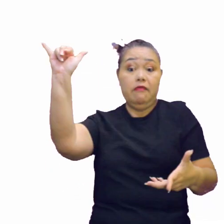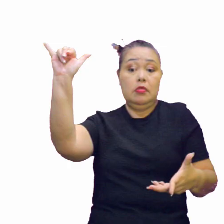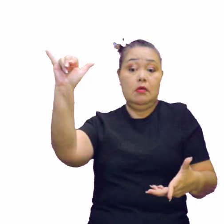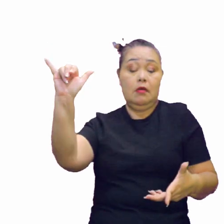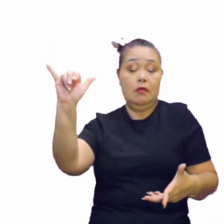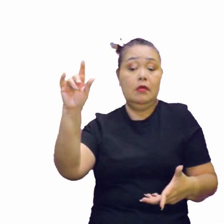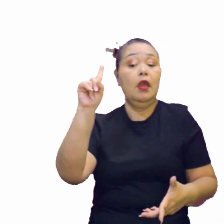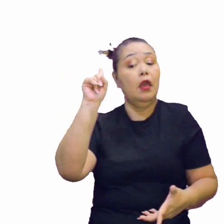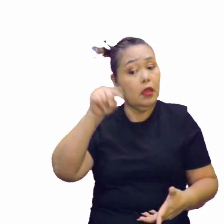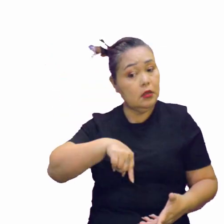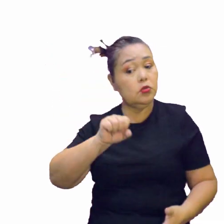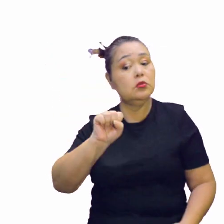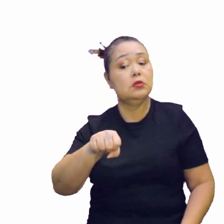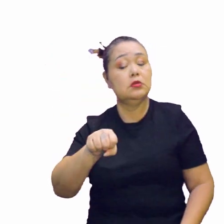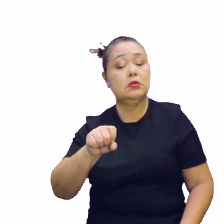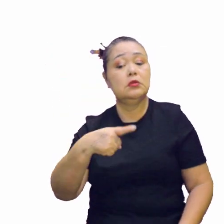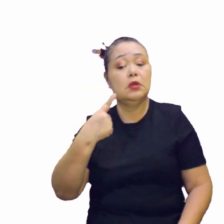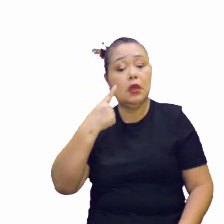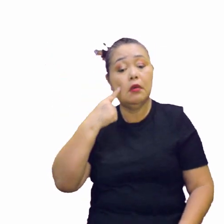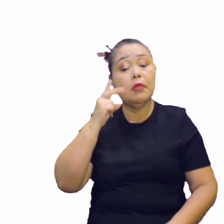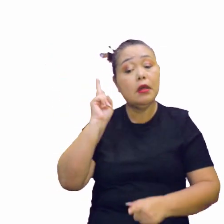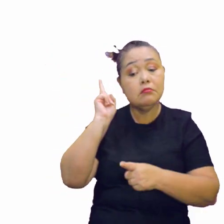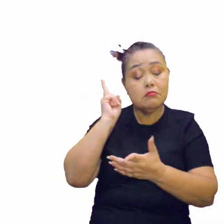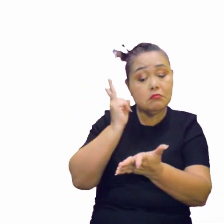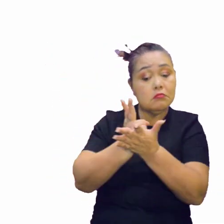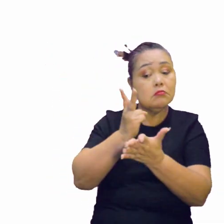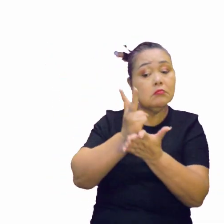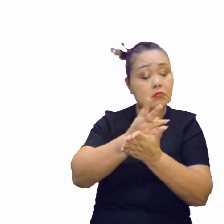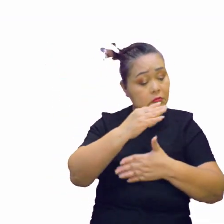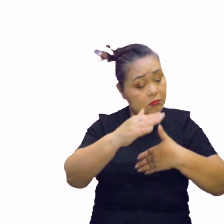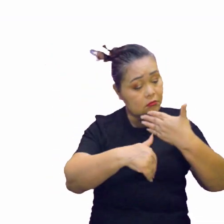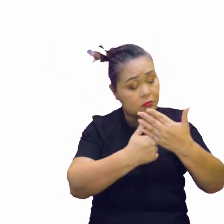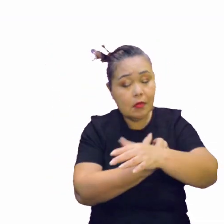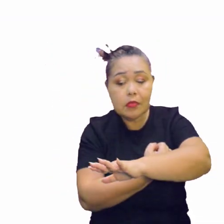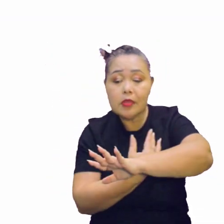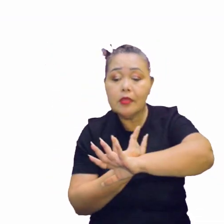sim mantém o processo viável.